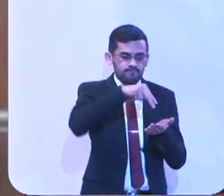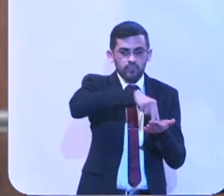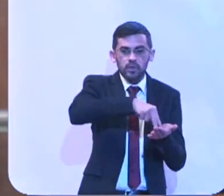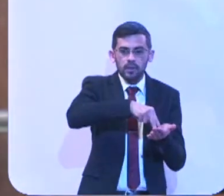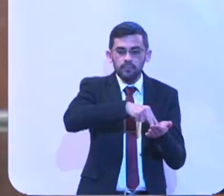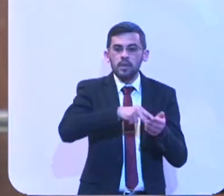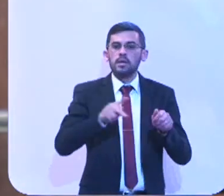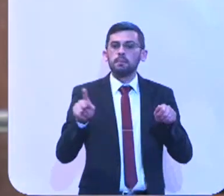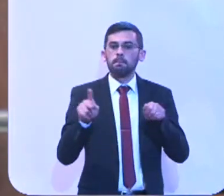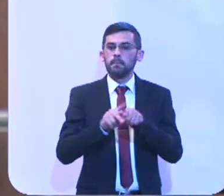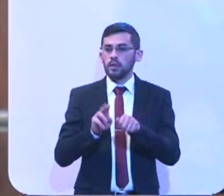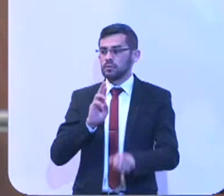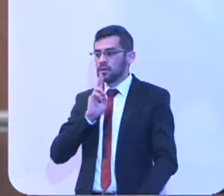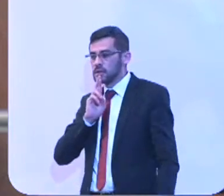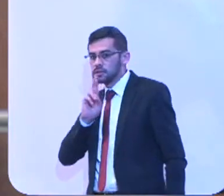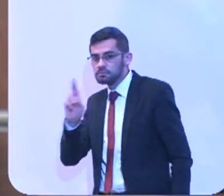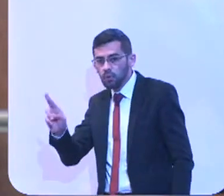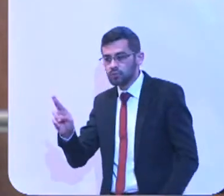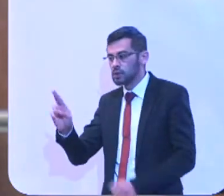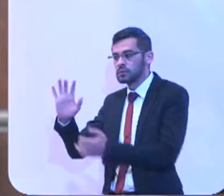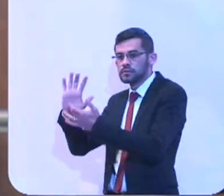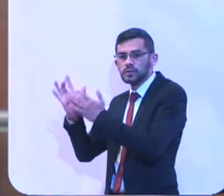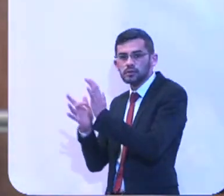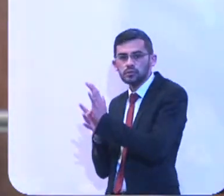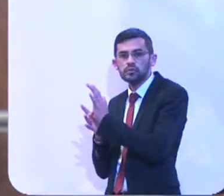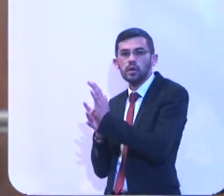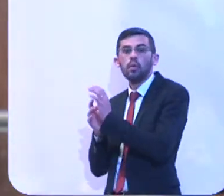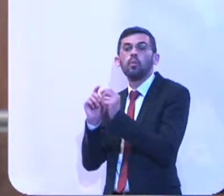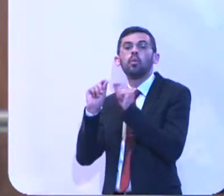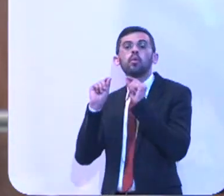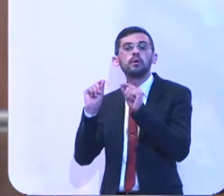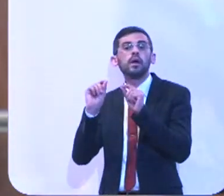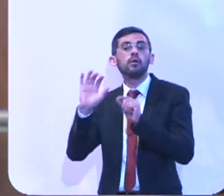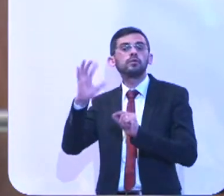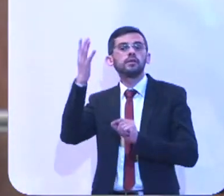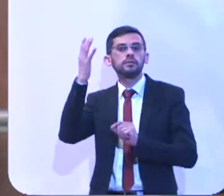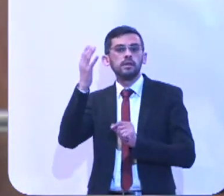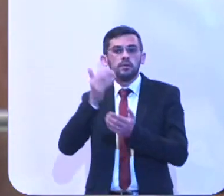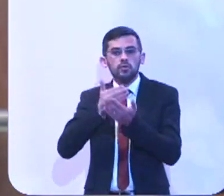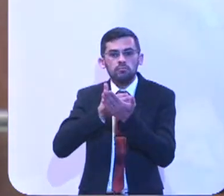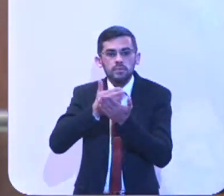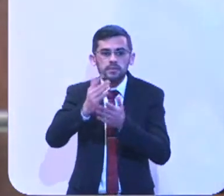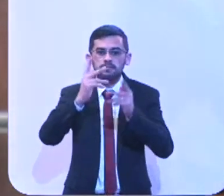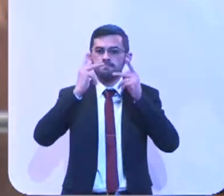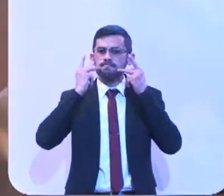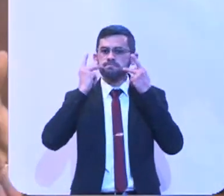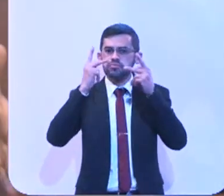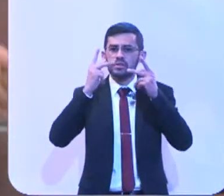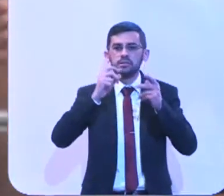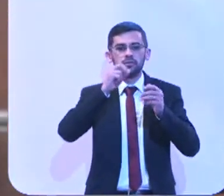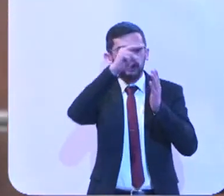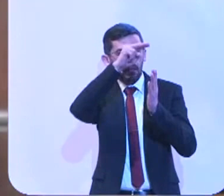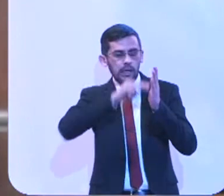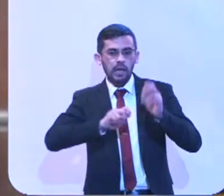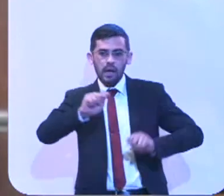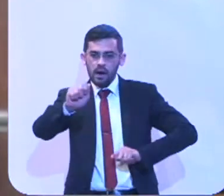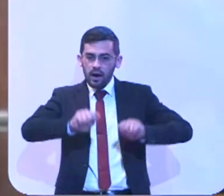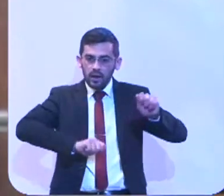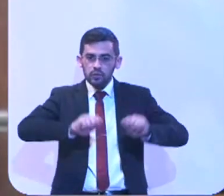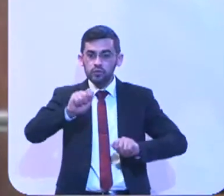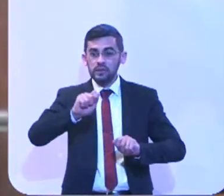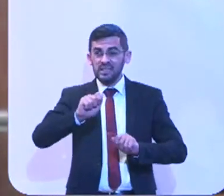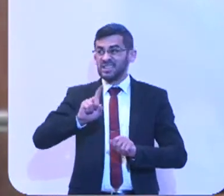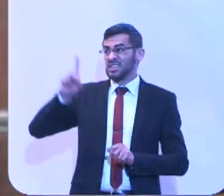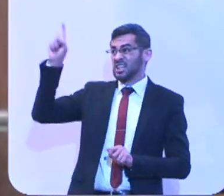Pedro, quando responde às perguntas de Jesus, se transforma num avivalista. Se você ler o livro de Atos, vai ver que este homem